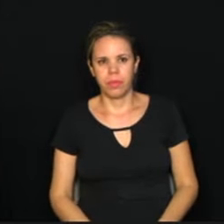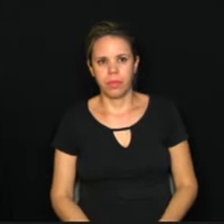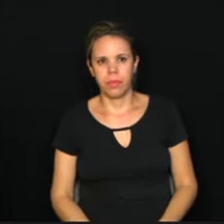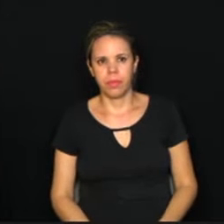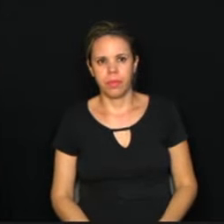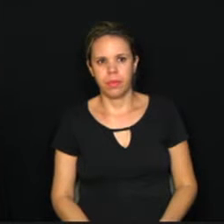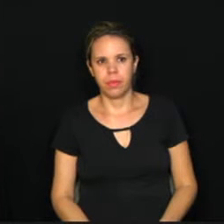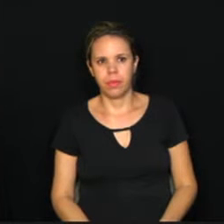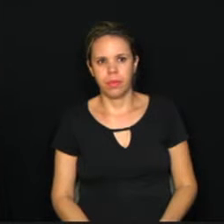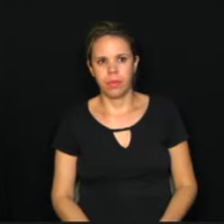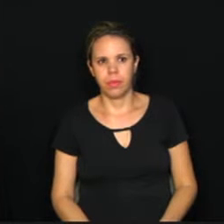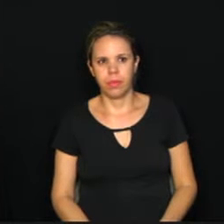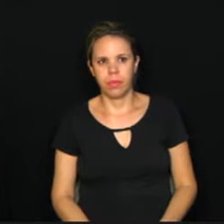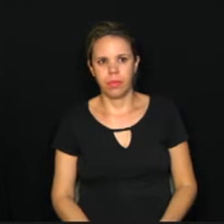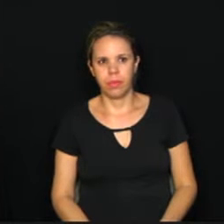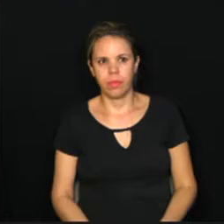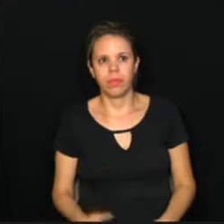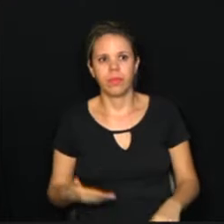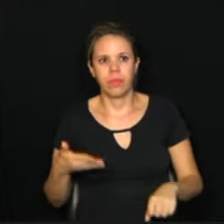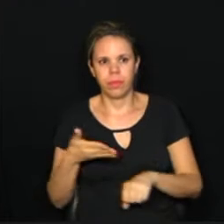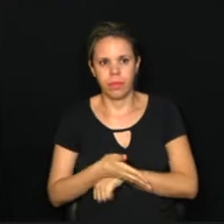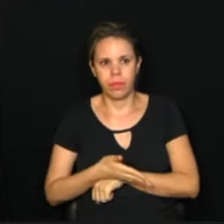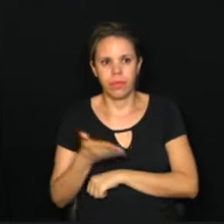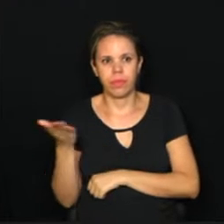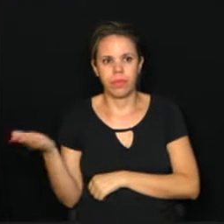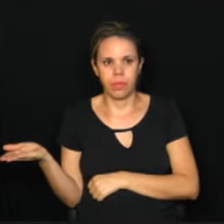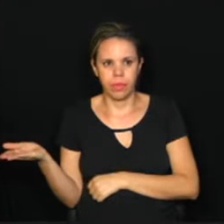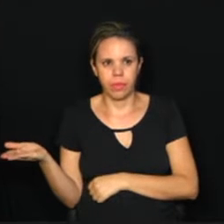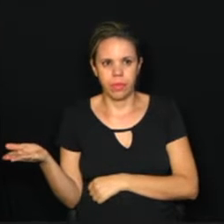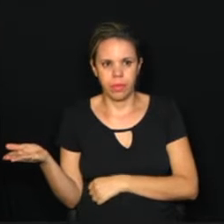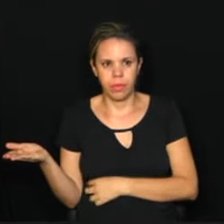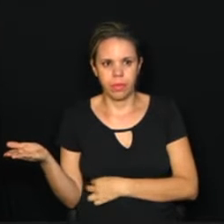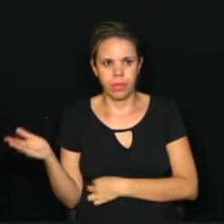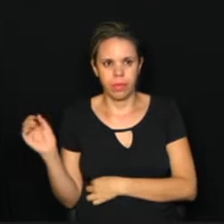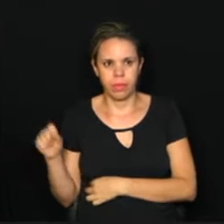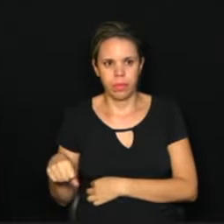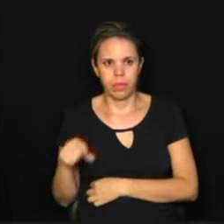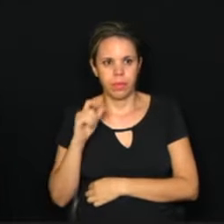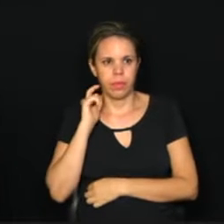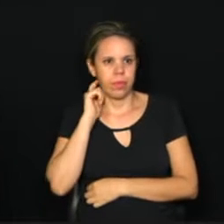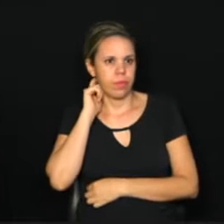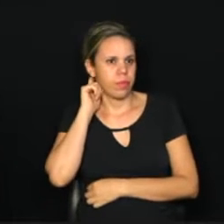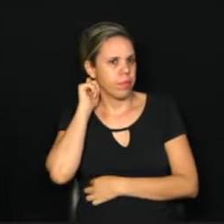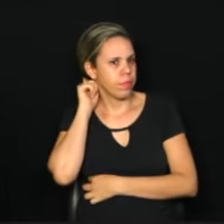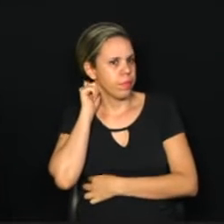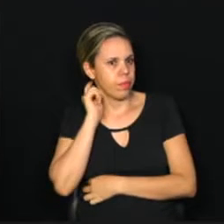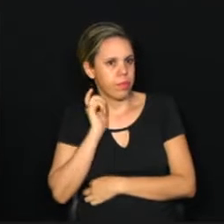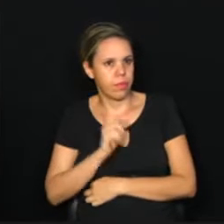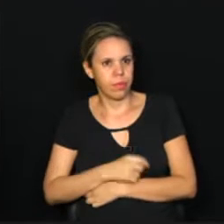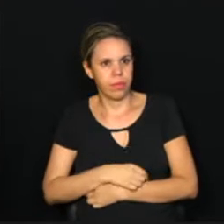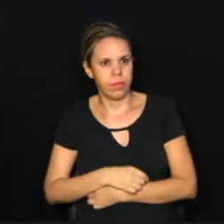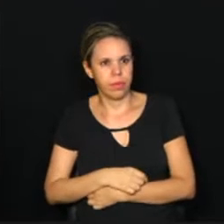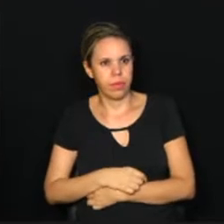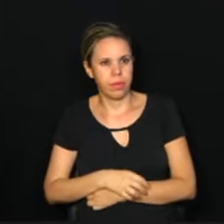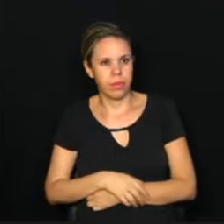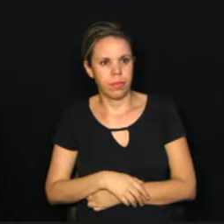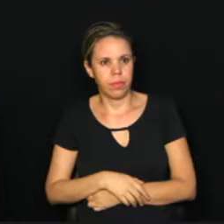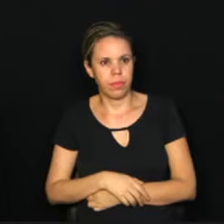Ah, sim, agora entrou. Agora entrou? Tá. Agora sim. Deixa eu pôr na versão apresentação.